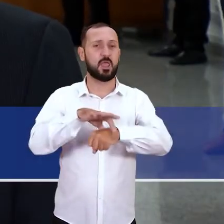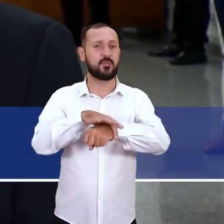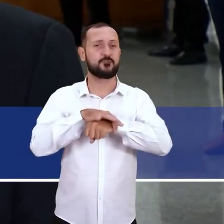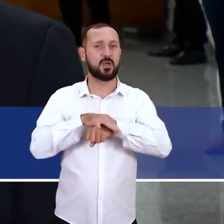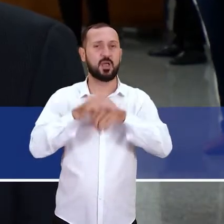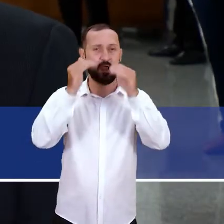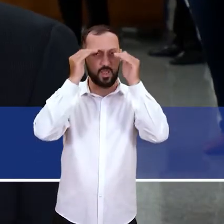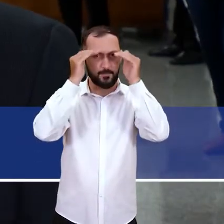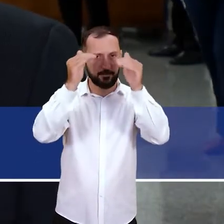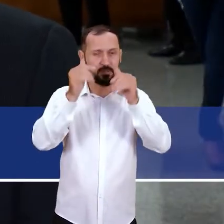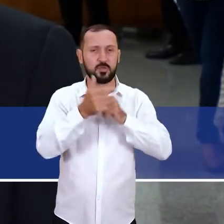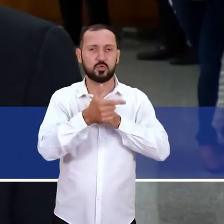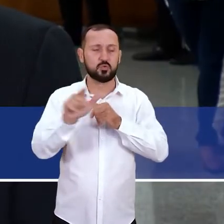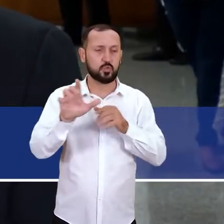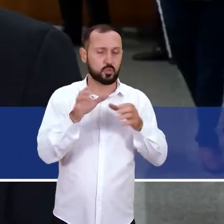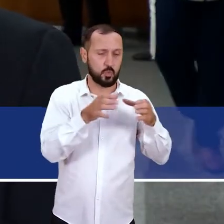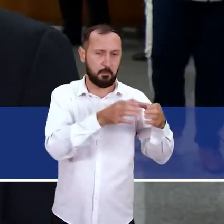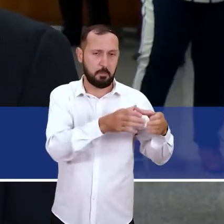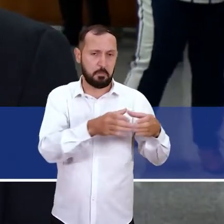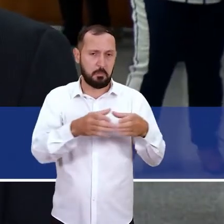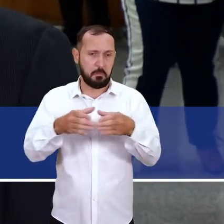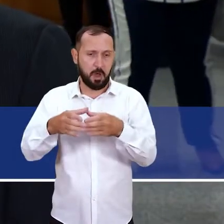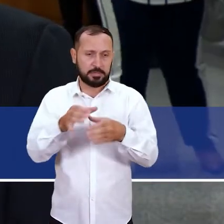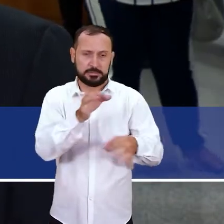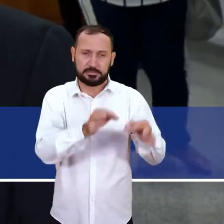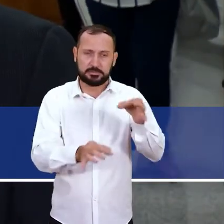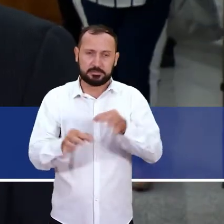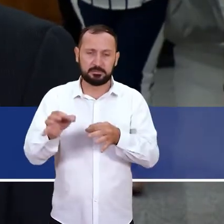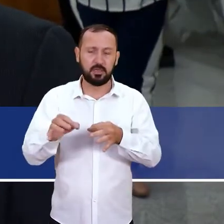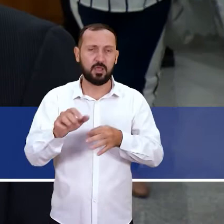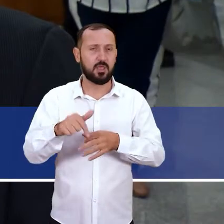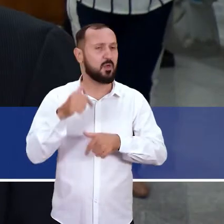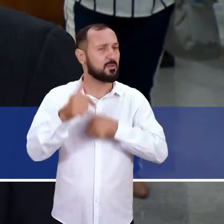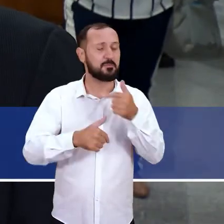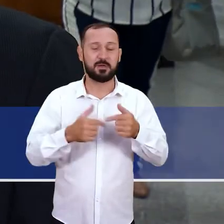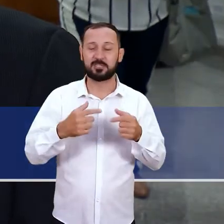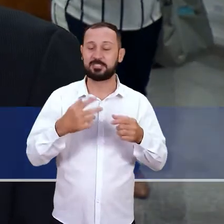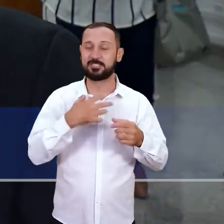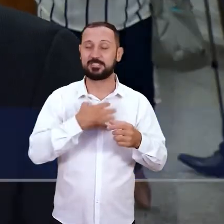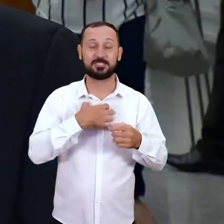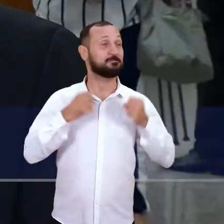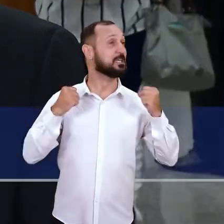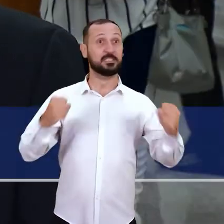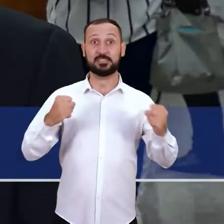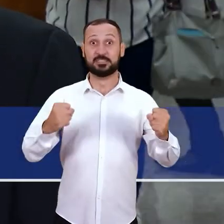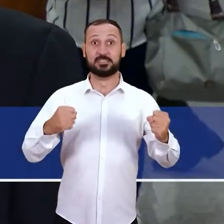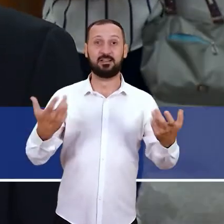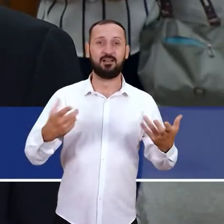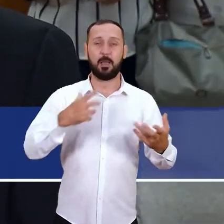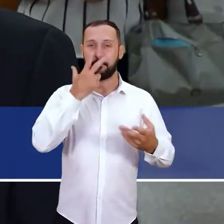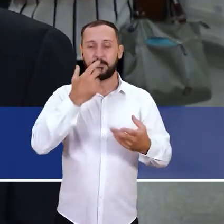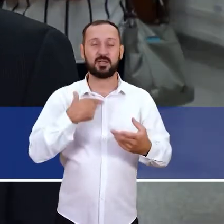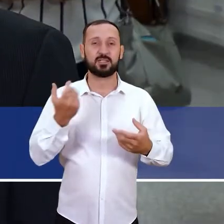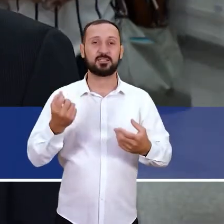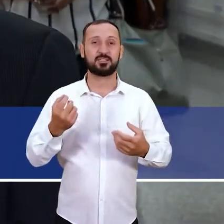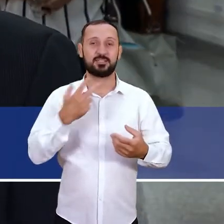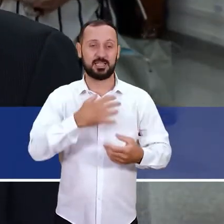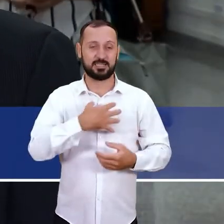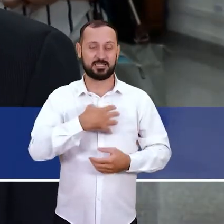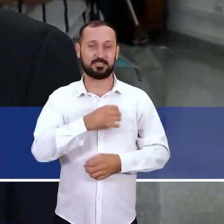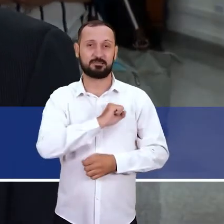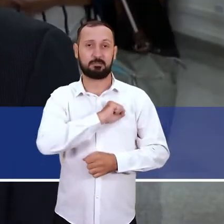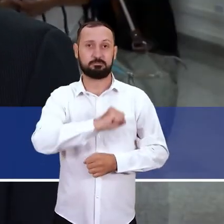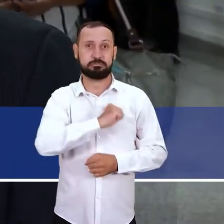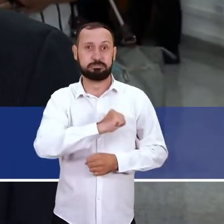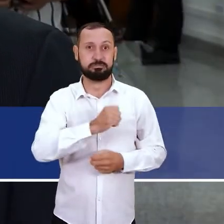defensoria pública, respeitando as outras carreiras jurídicas, é a carreira mais vibrante, que tem mais